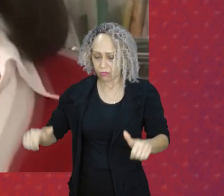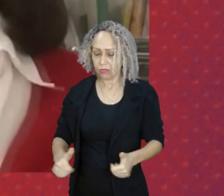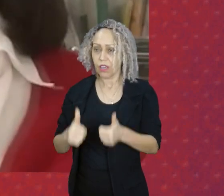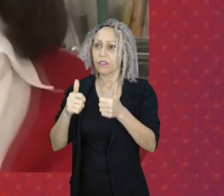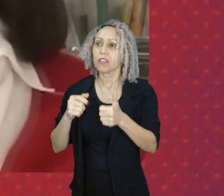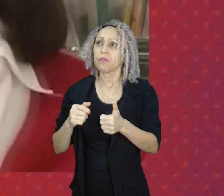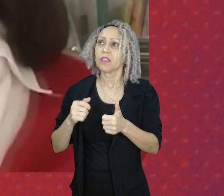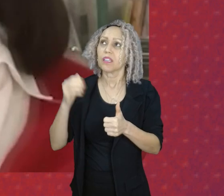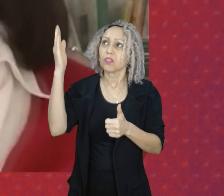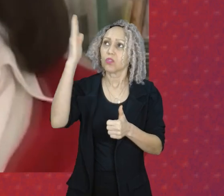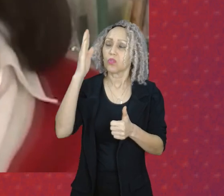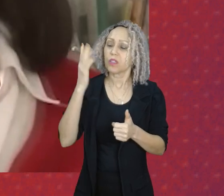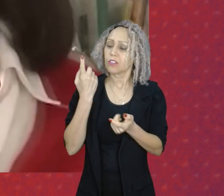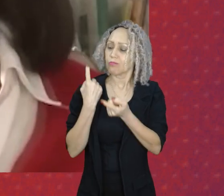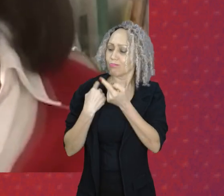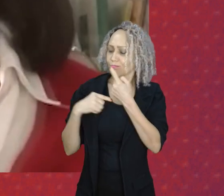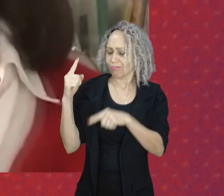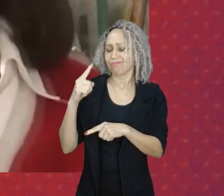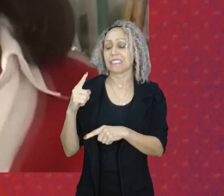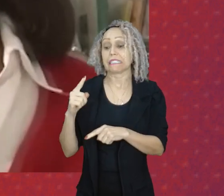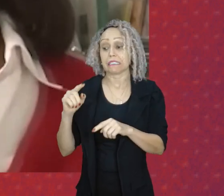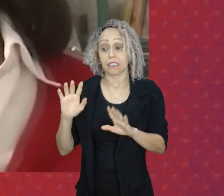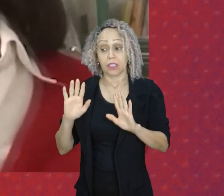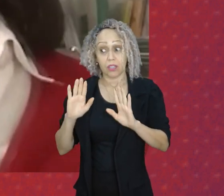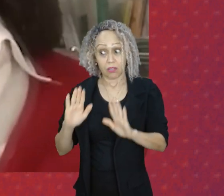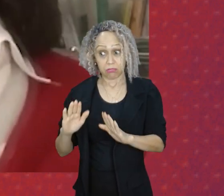Então, nós temos um desafio e tanto pela frente.